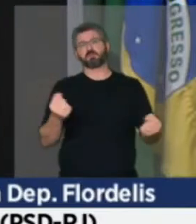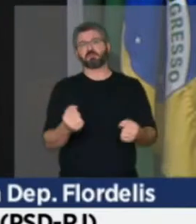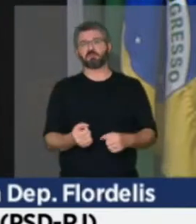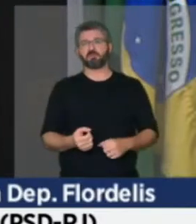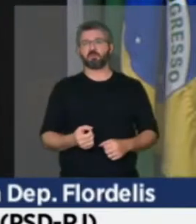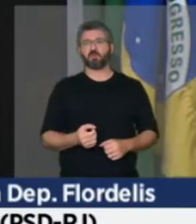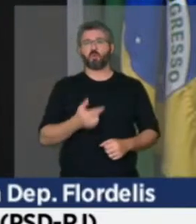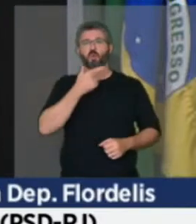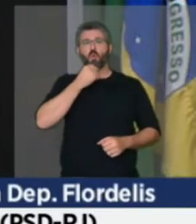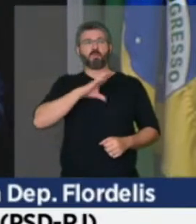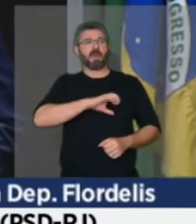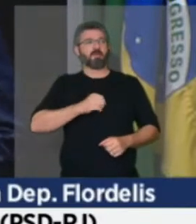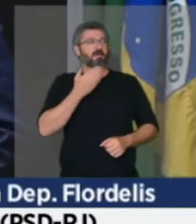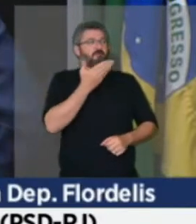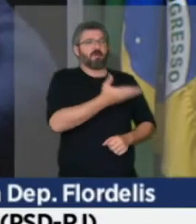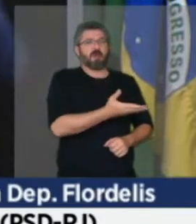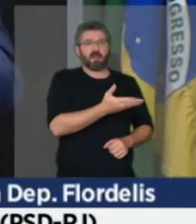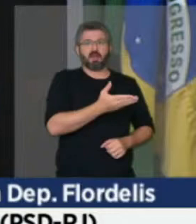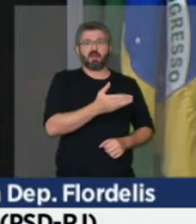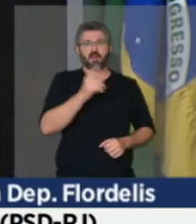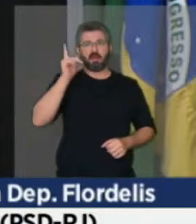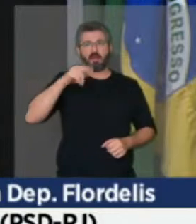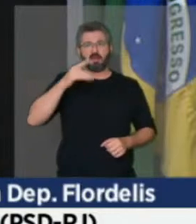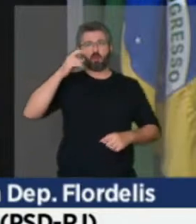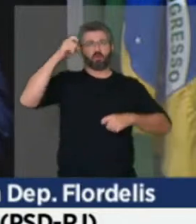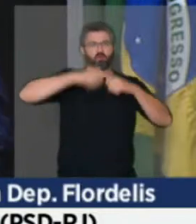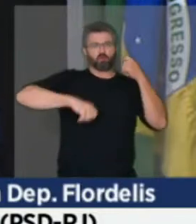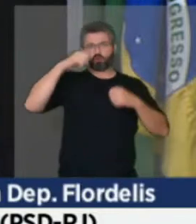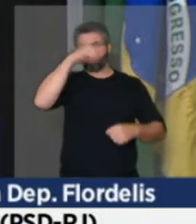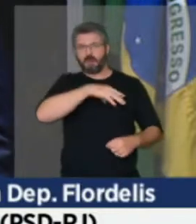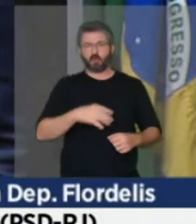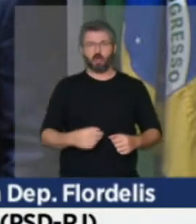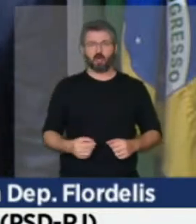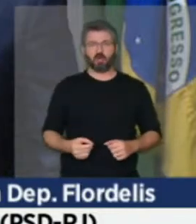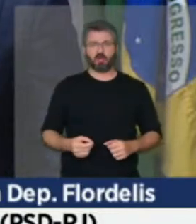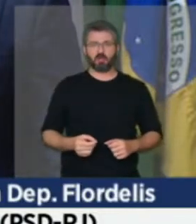que eu amava era um estuprador,